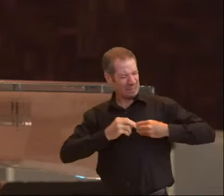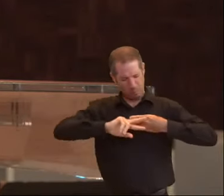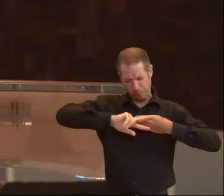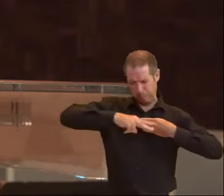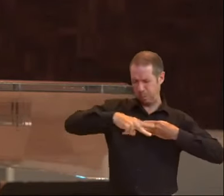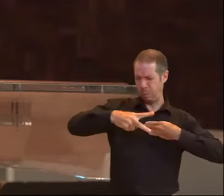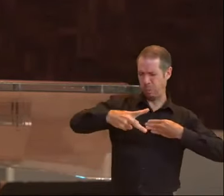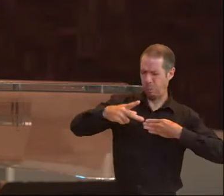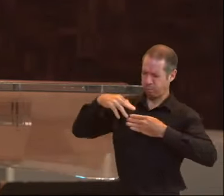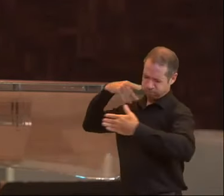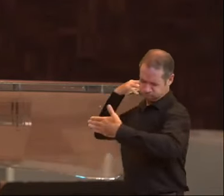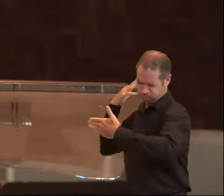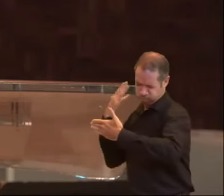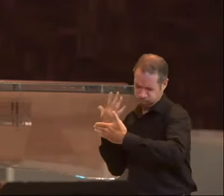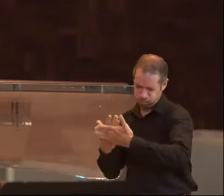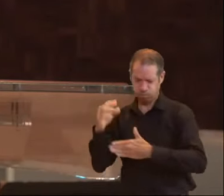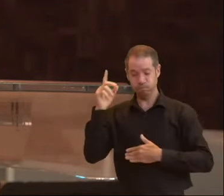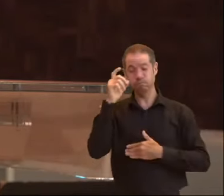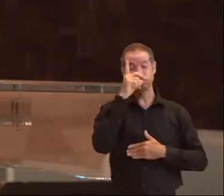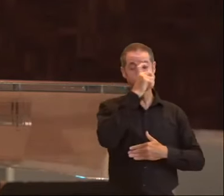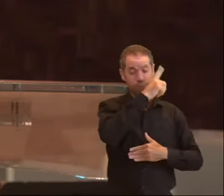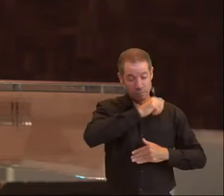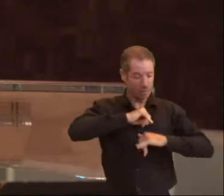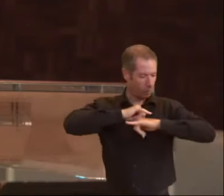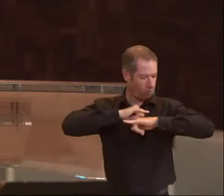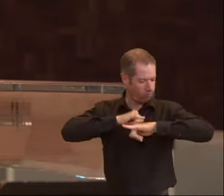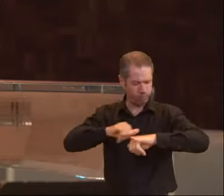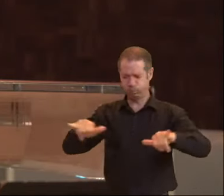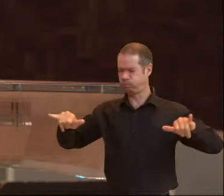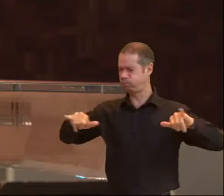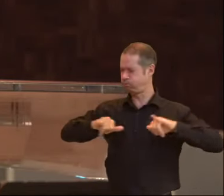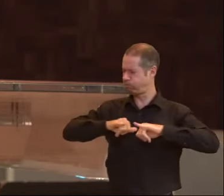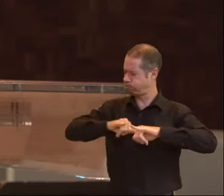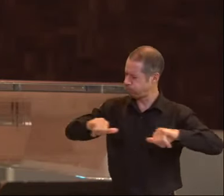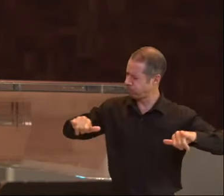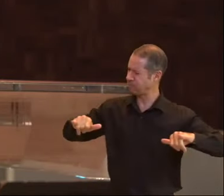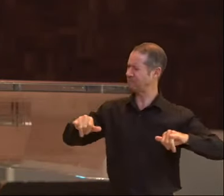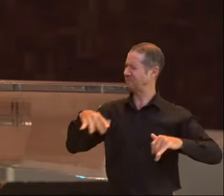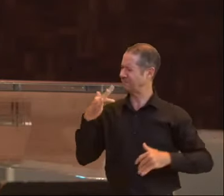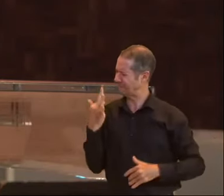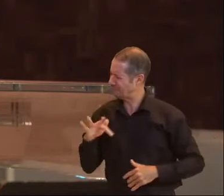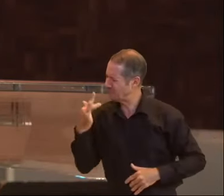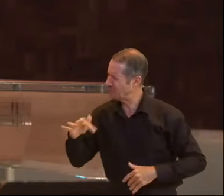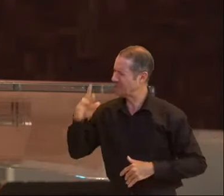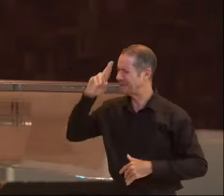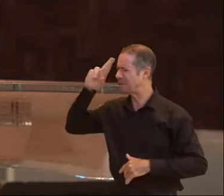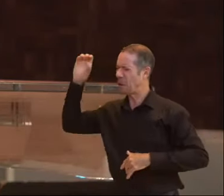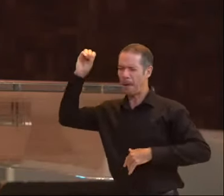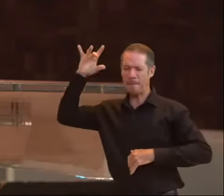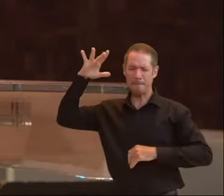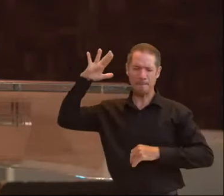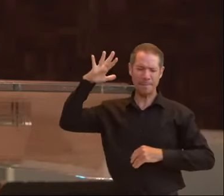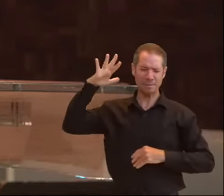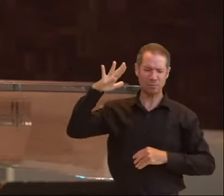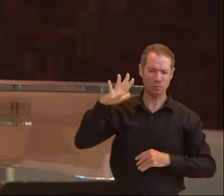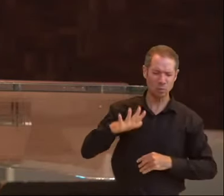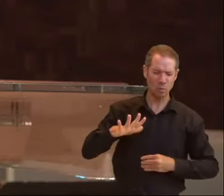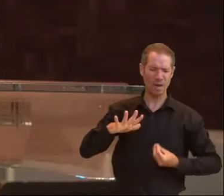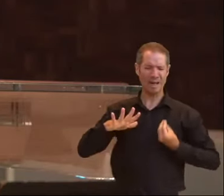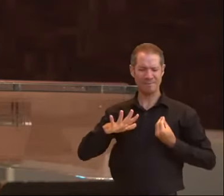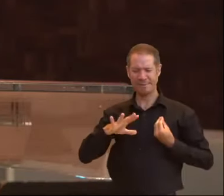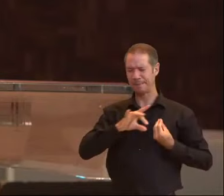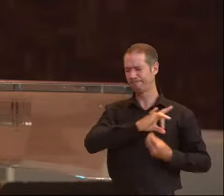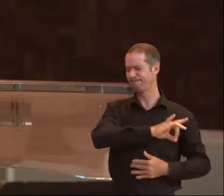consequências difíceis, dolorosas. Então abençoa, Senhor, derrama bálsamo do